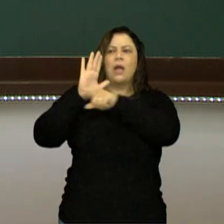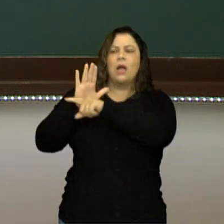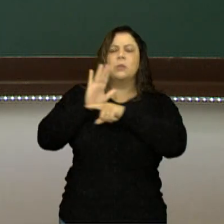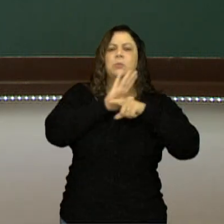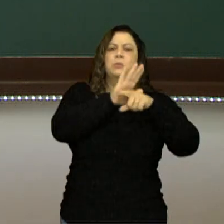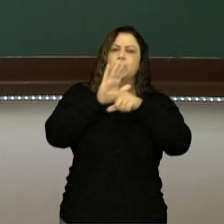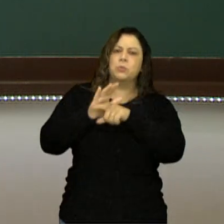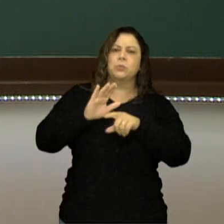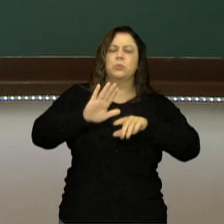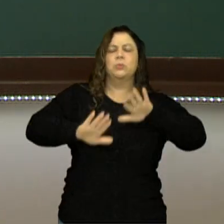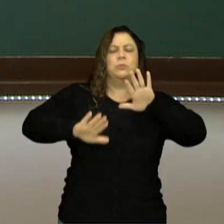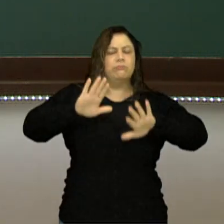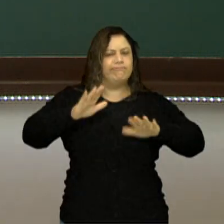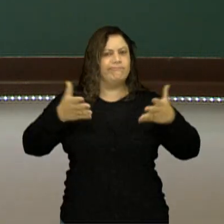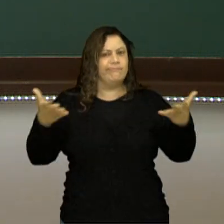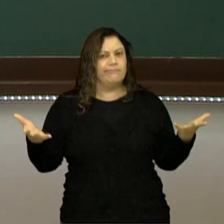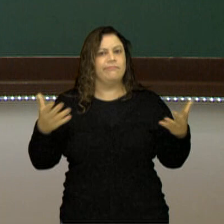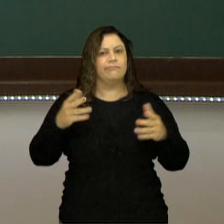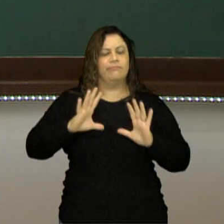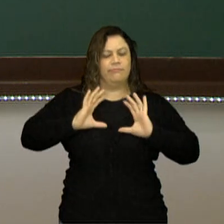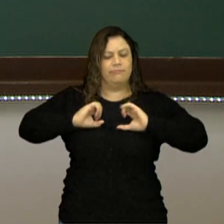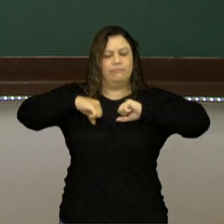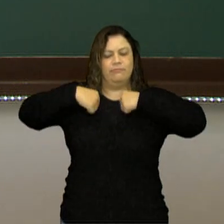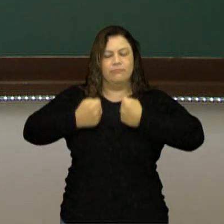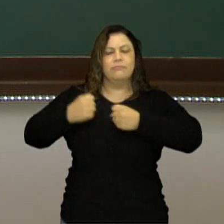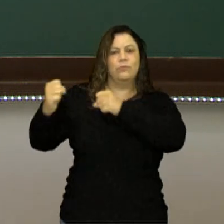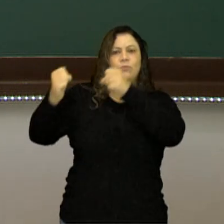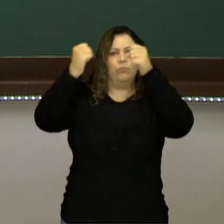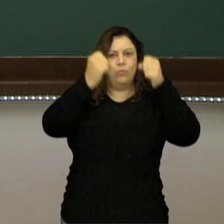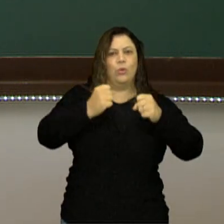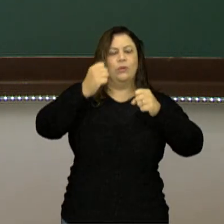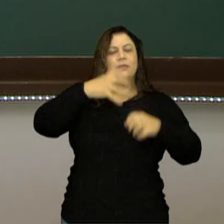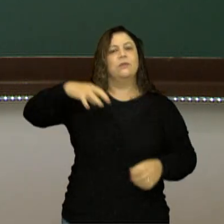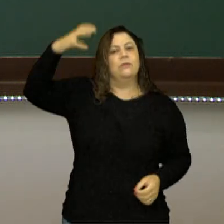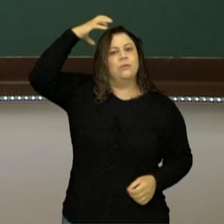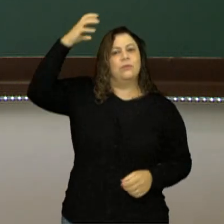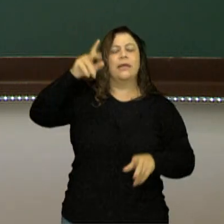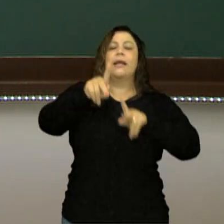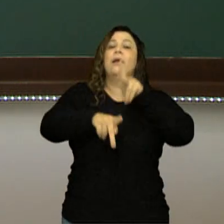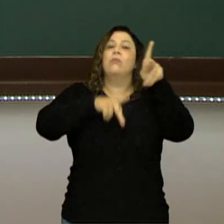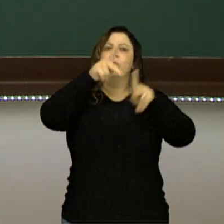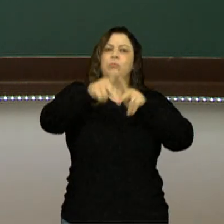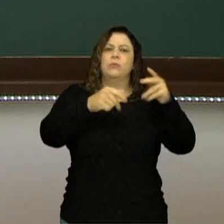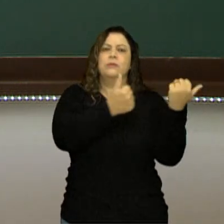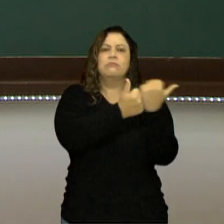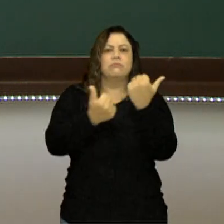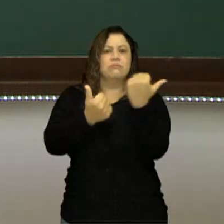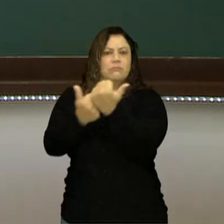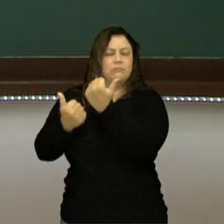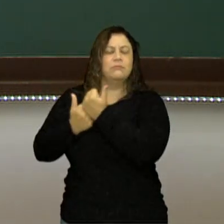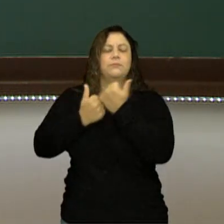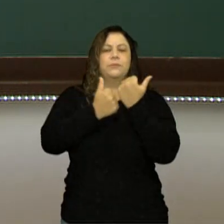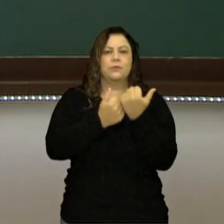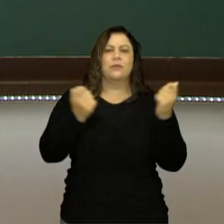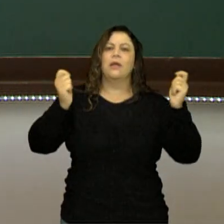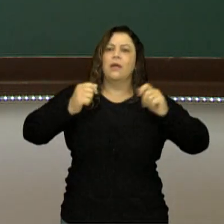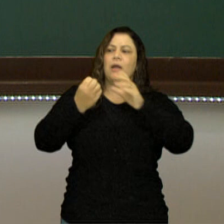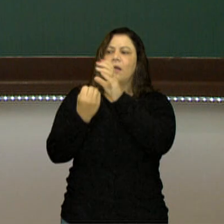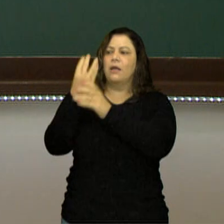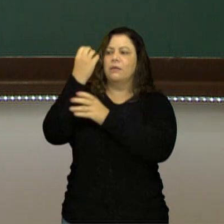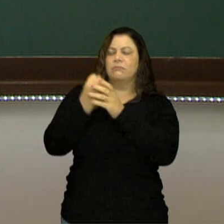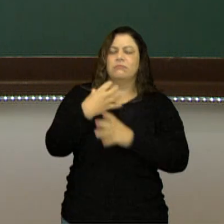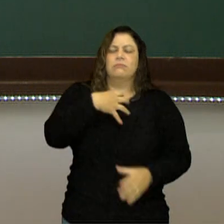ajudaram, de certa forma, a fortalecer o poder do rei, ou seja, a população a apoiar esse rei, ajudaram a criar